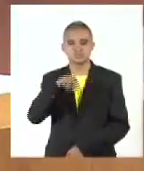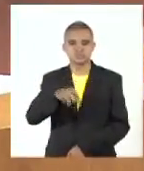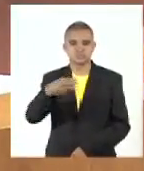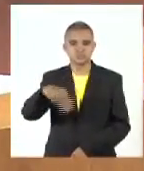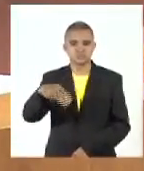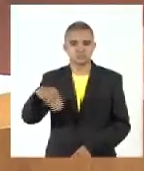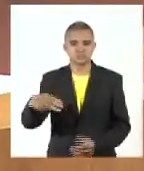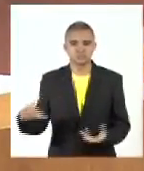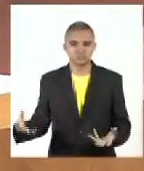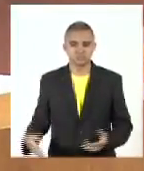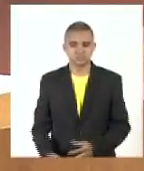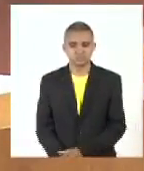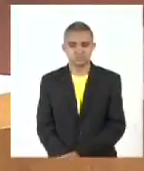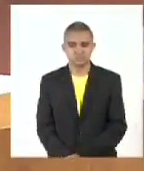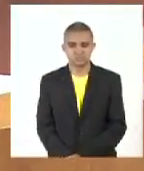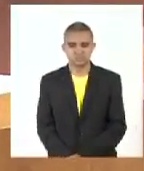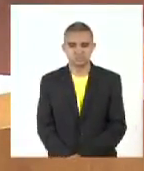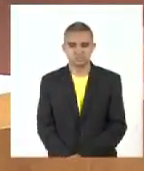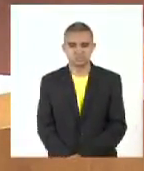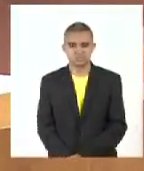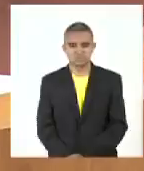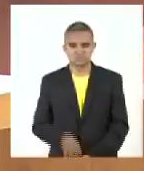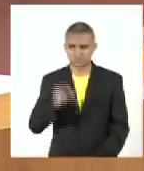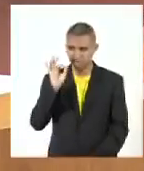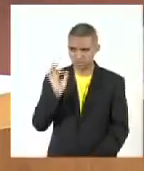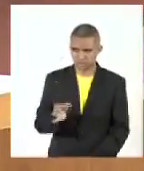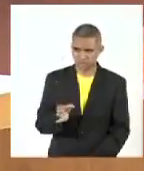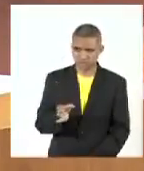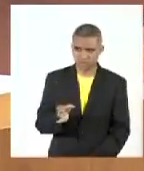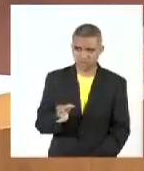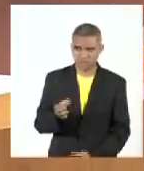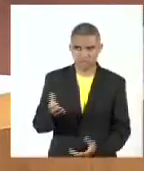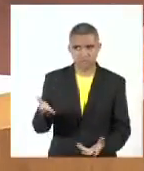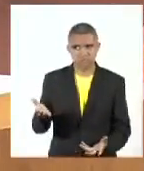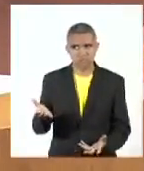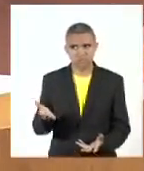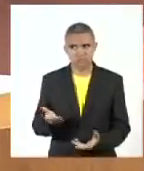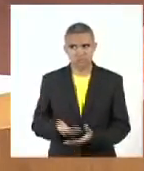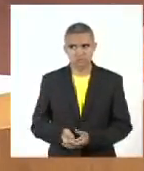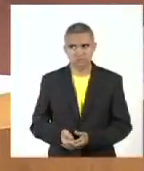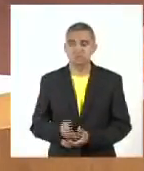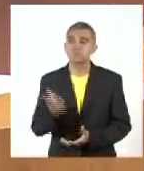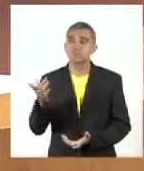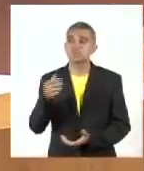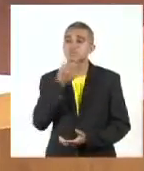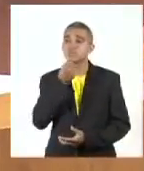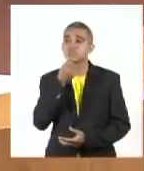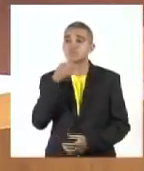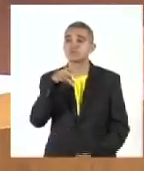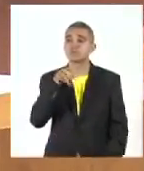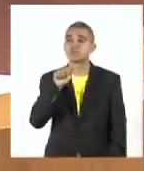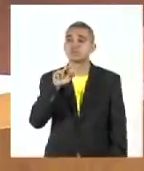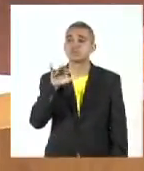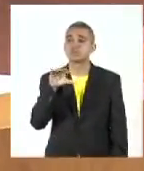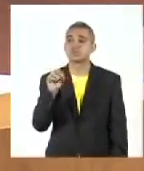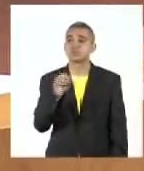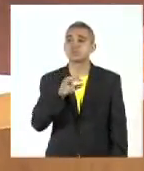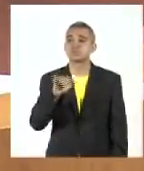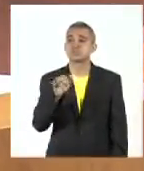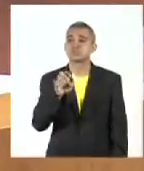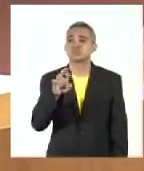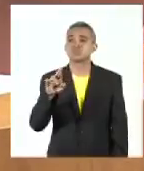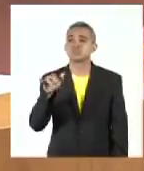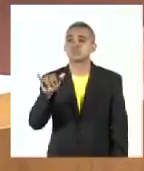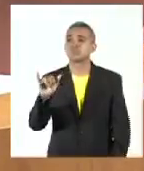Maranhão. É certo? Cadê Márcio Gerri? Que agora já culpou